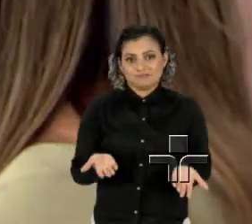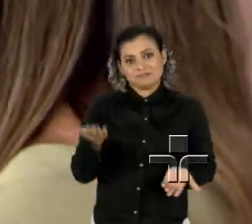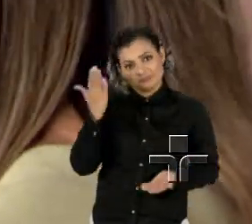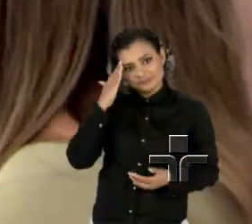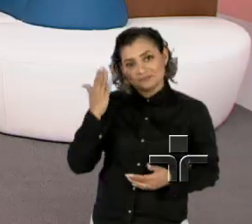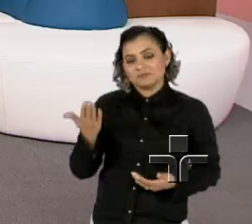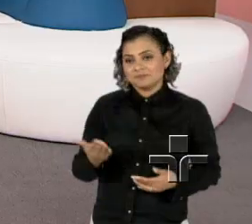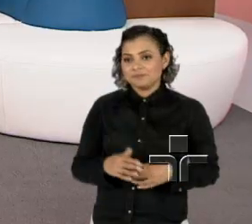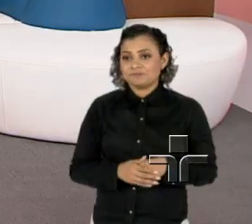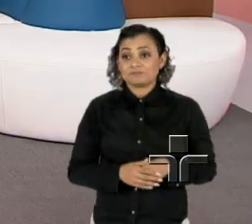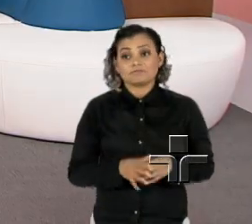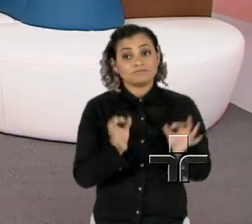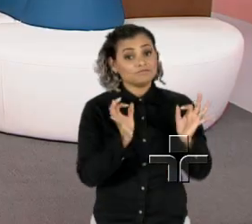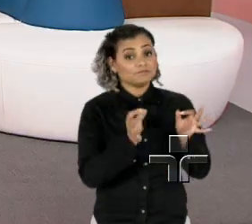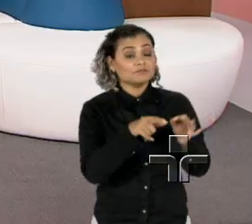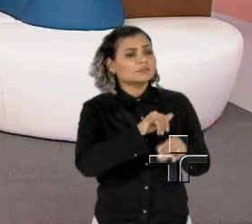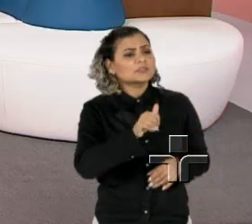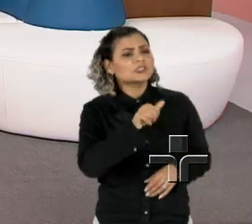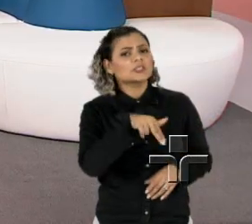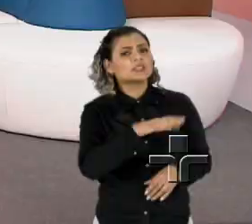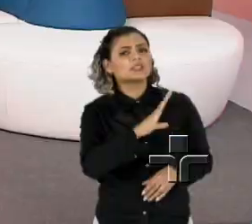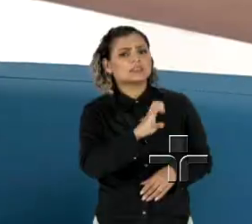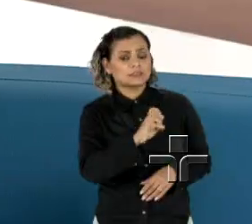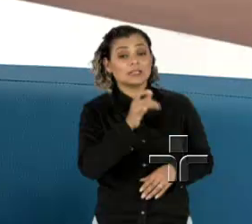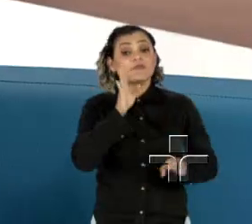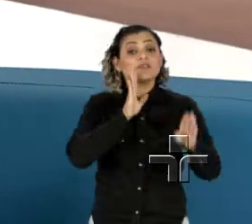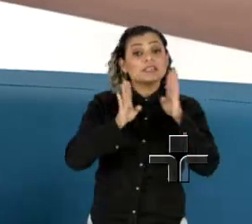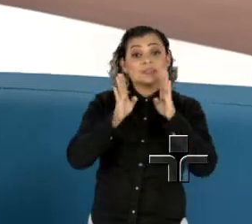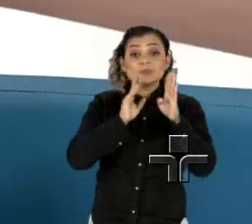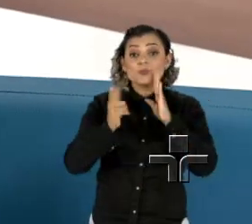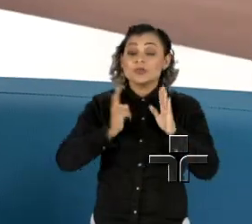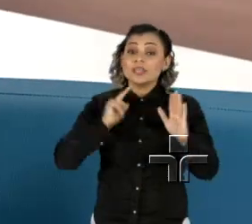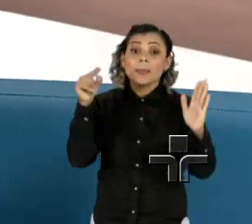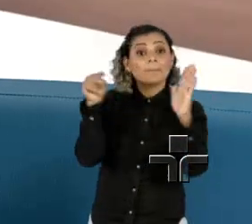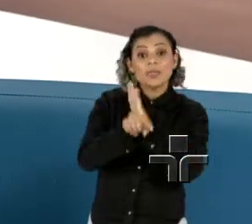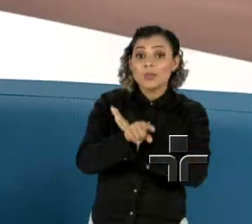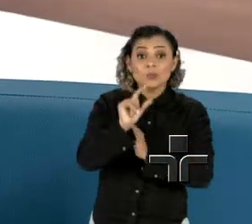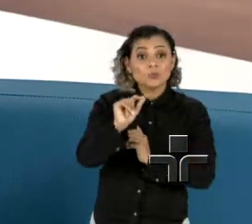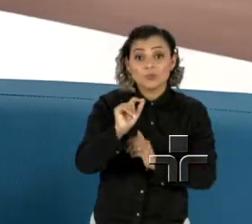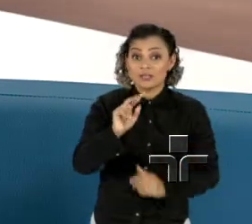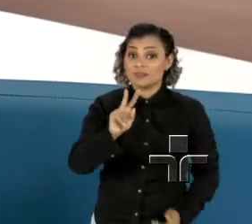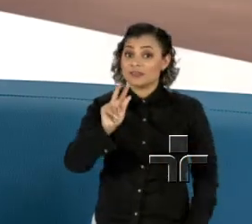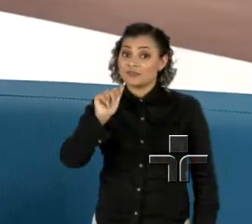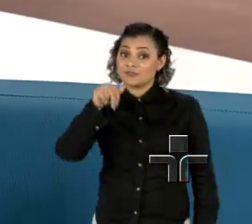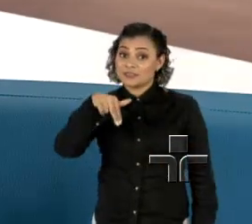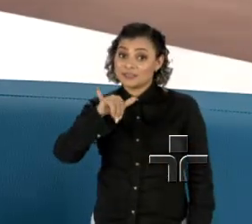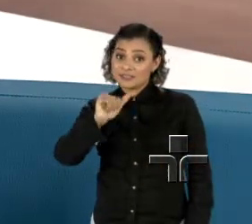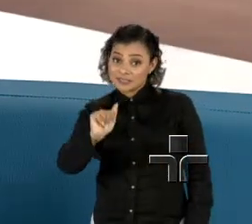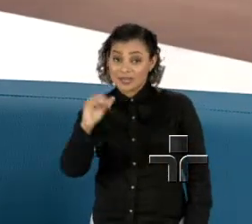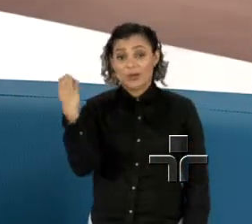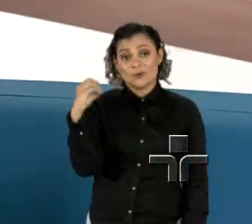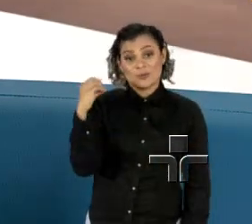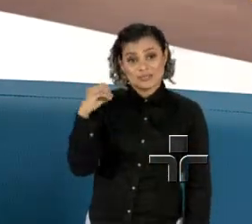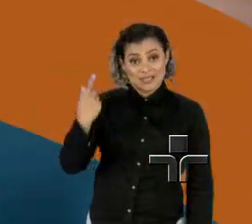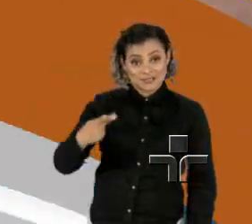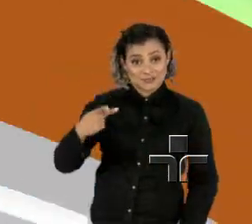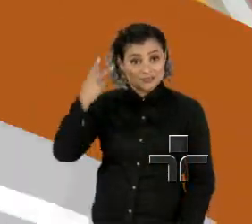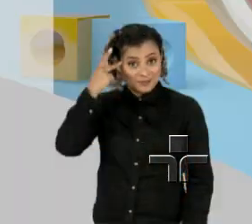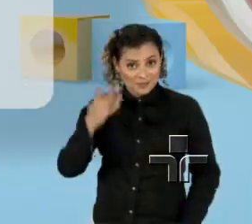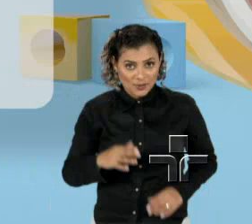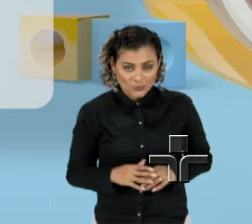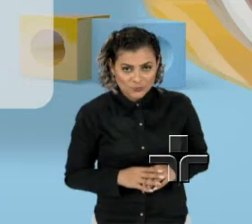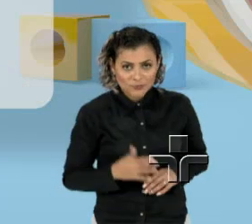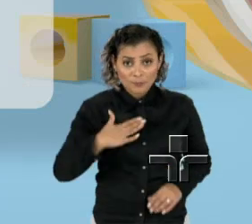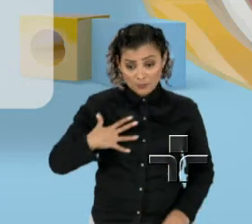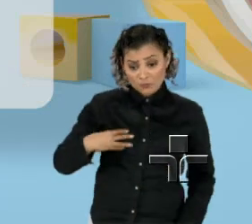Verdade. Né? E Janice, olha, pelo nosso Facebook chegou uma pergunta da Vânia Souza, de Osasco, Grande São Paulo. Meu filho